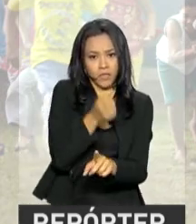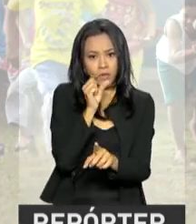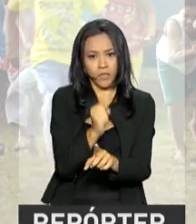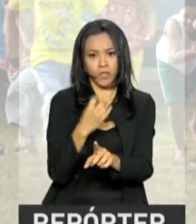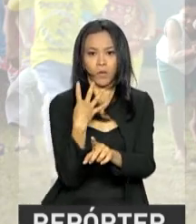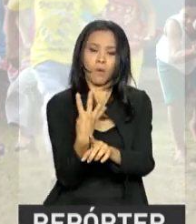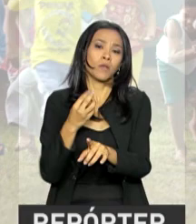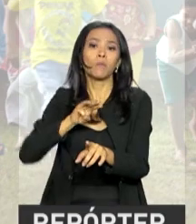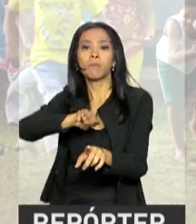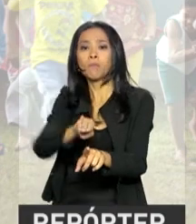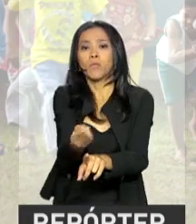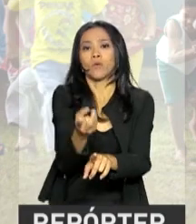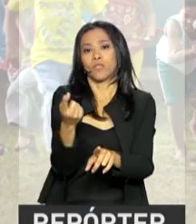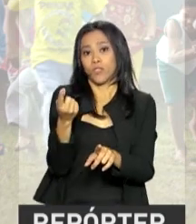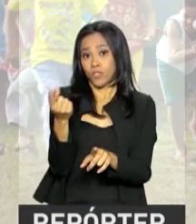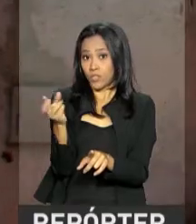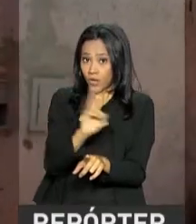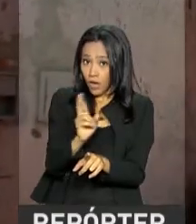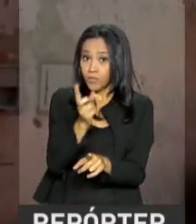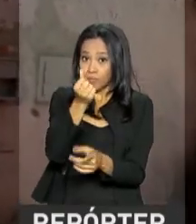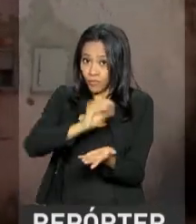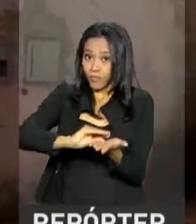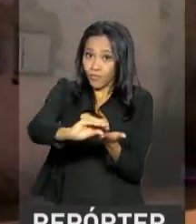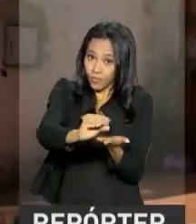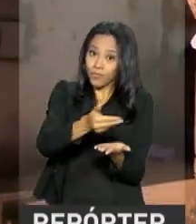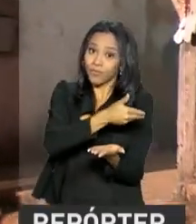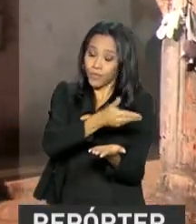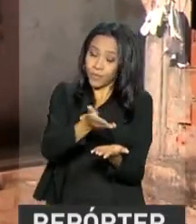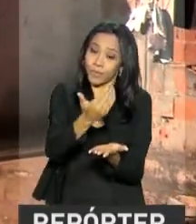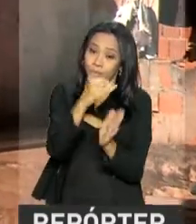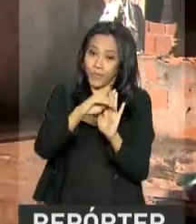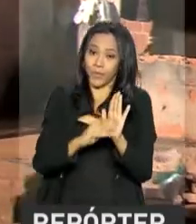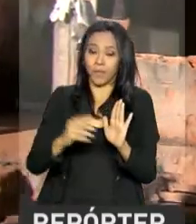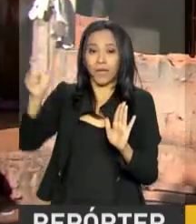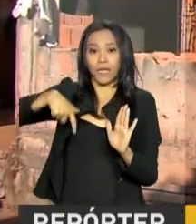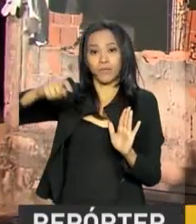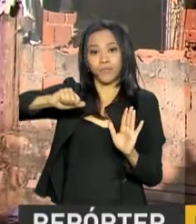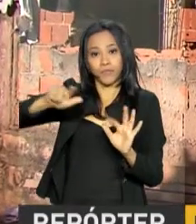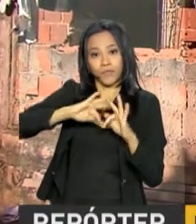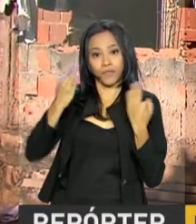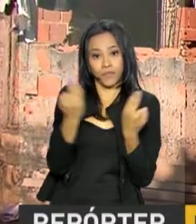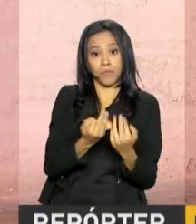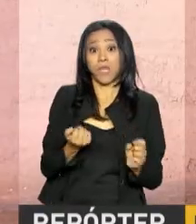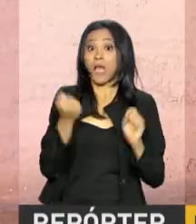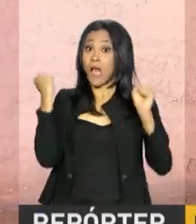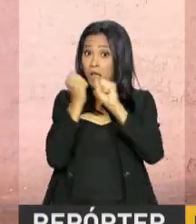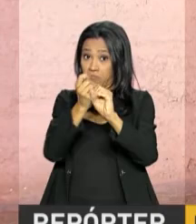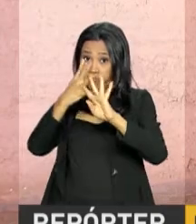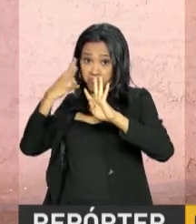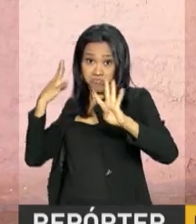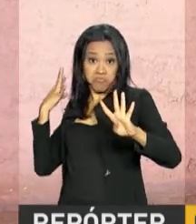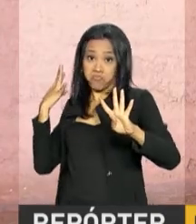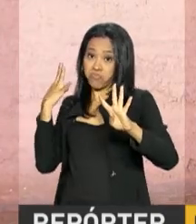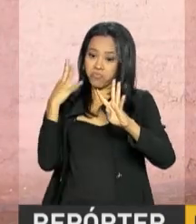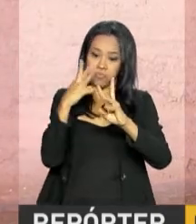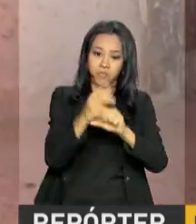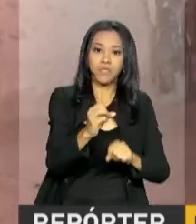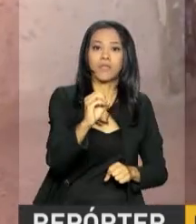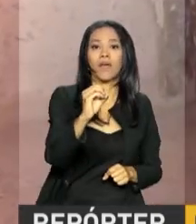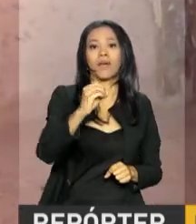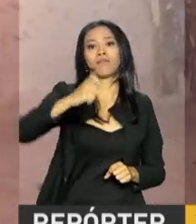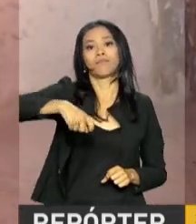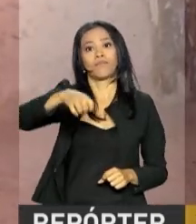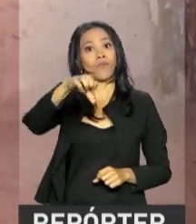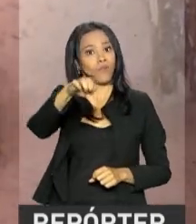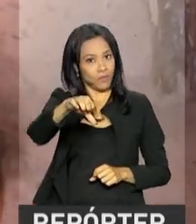de reais para o programa a fila de espera do bolsa família está zerada há nove meses isso significa que